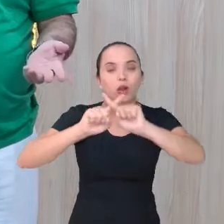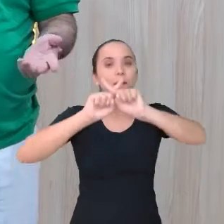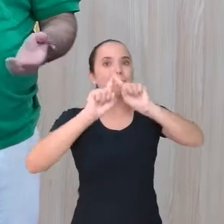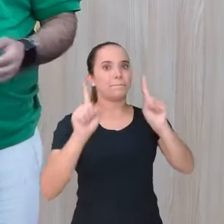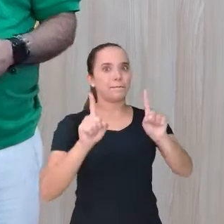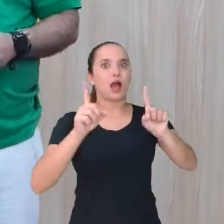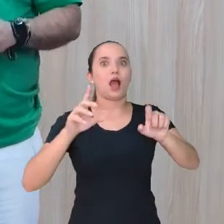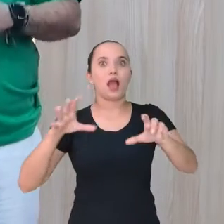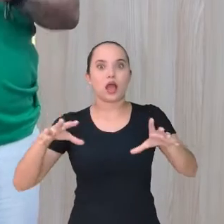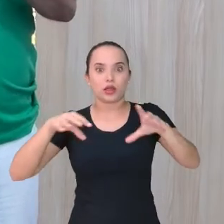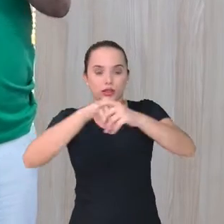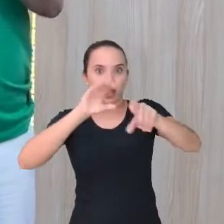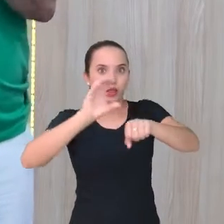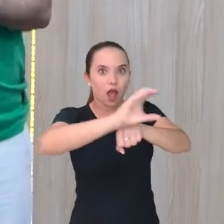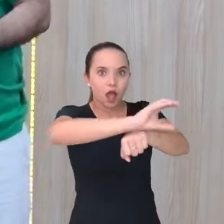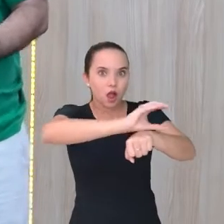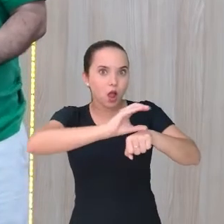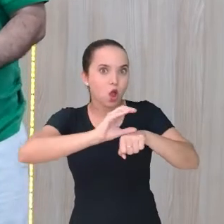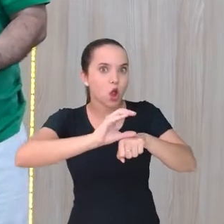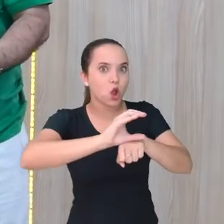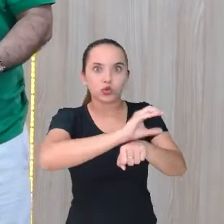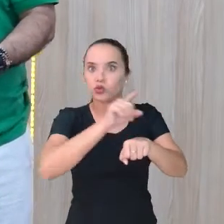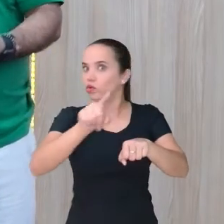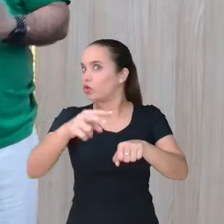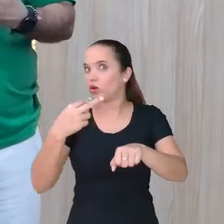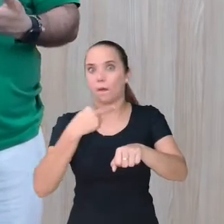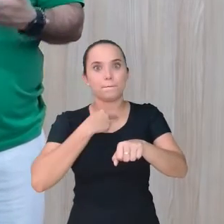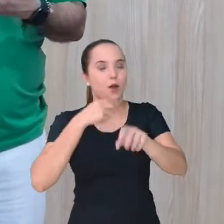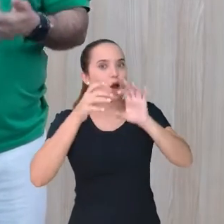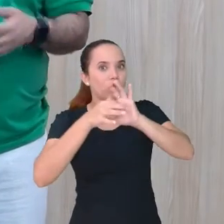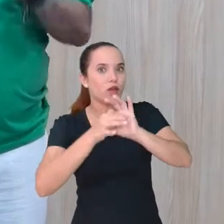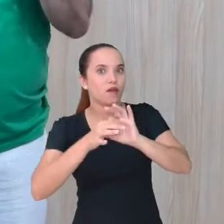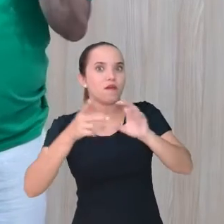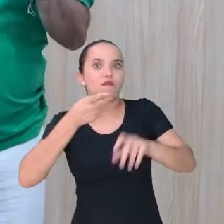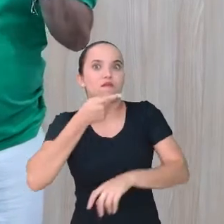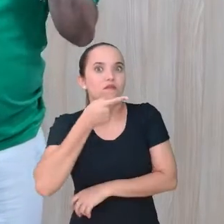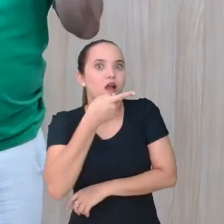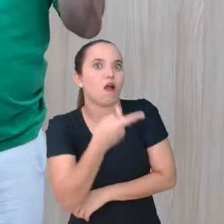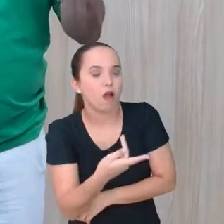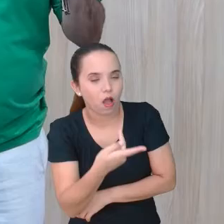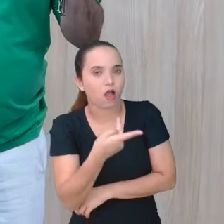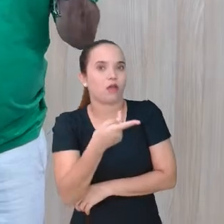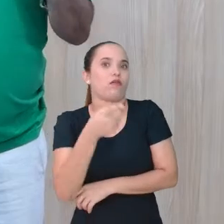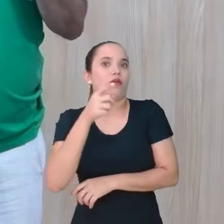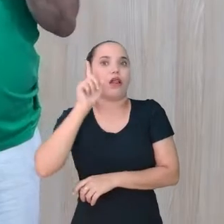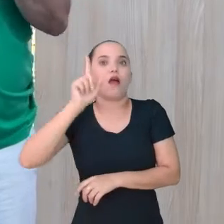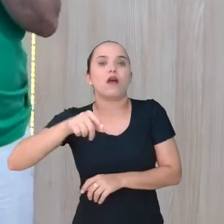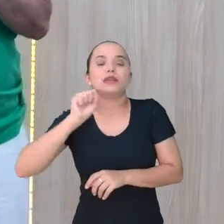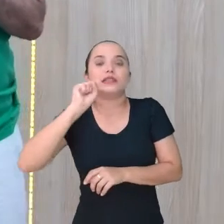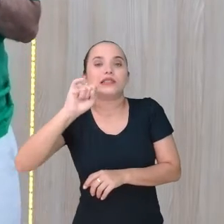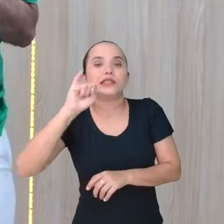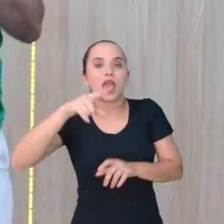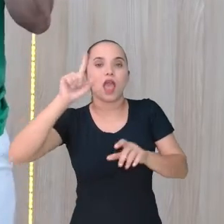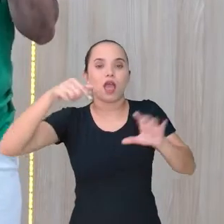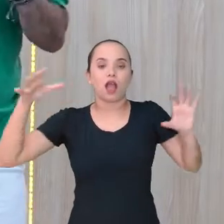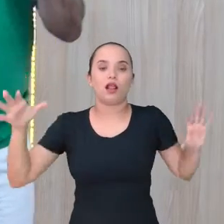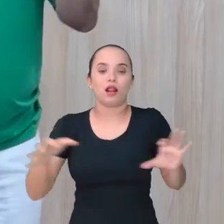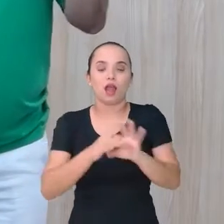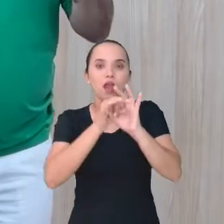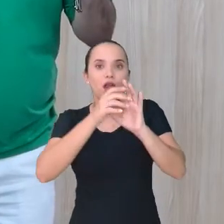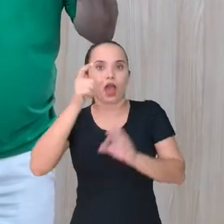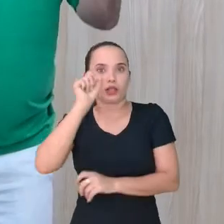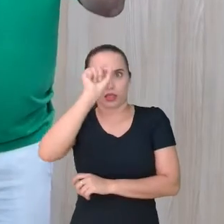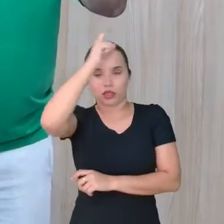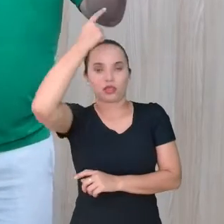as suas ideias e você não pode ser coibido, né, de expor suas ideias. Desde que, aí recapitulando, desde